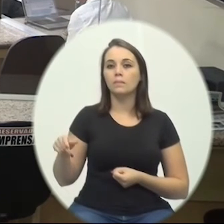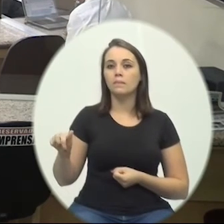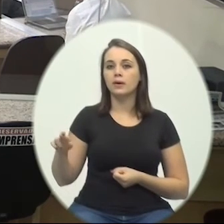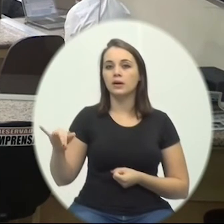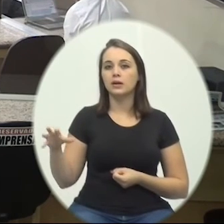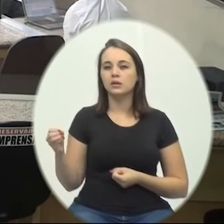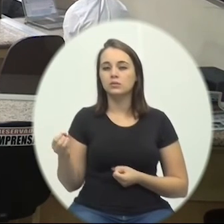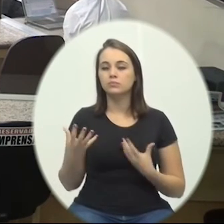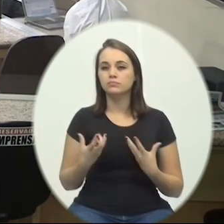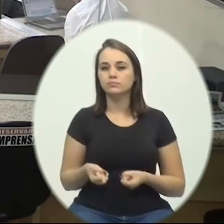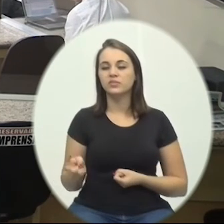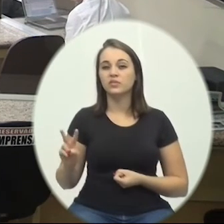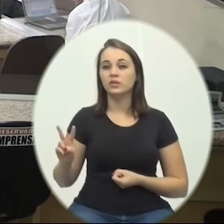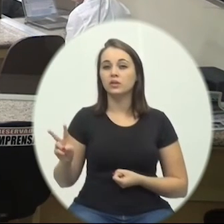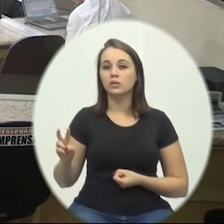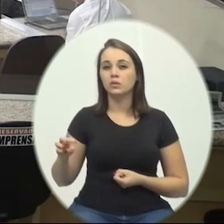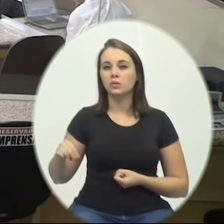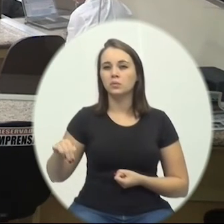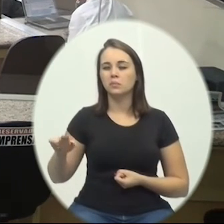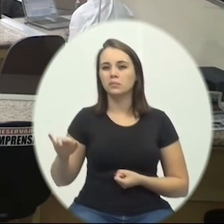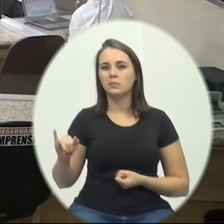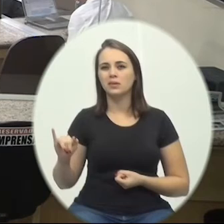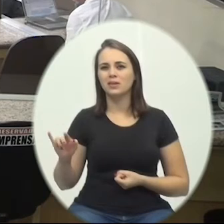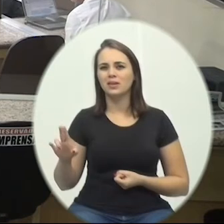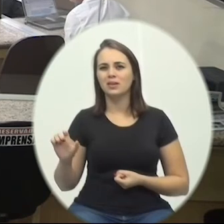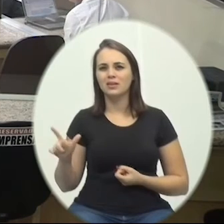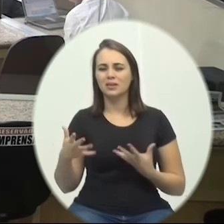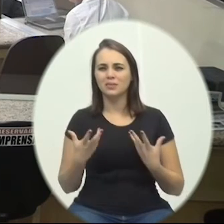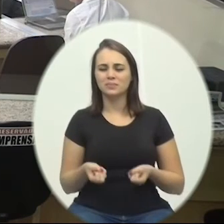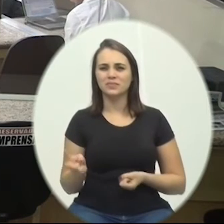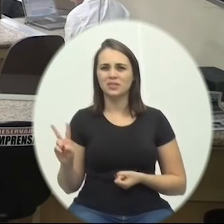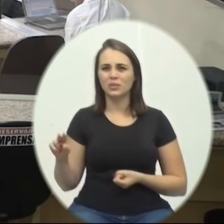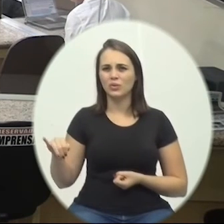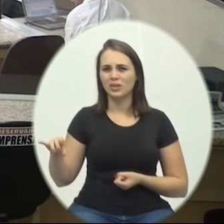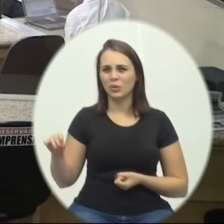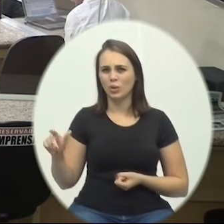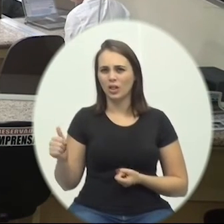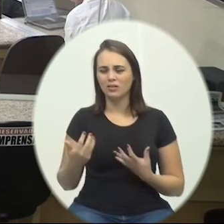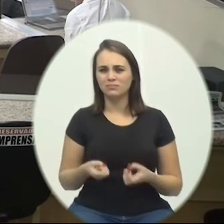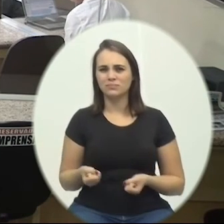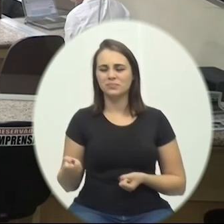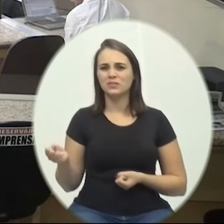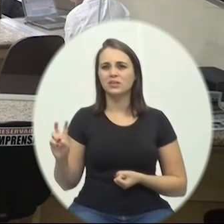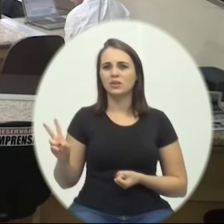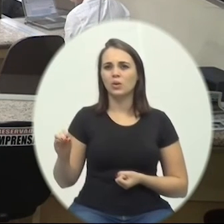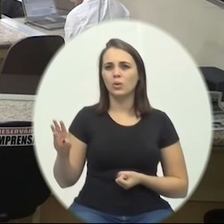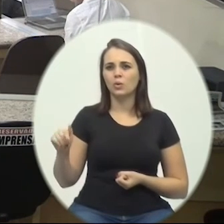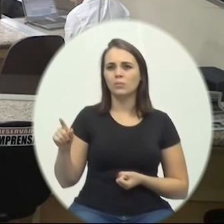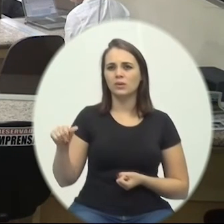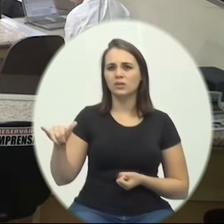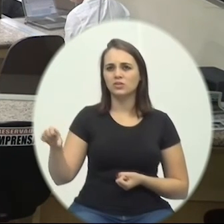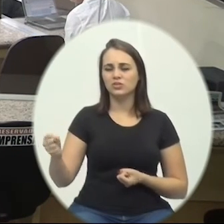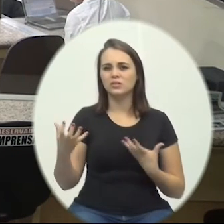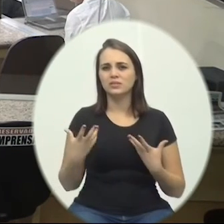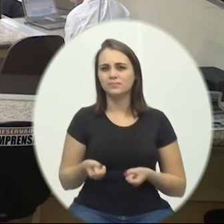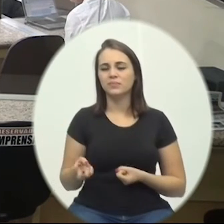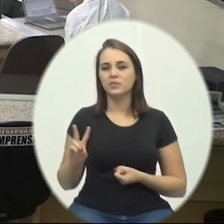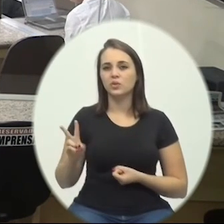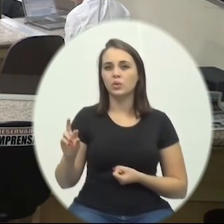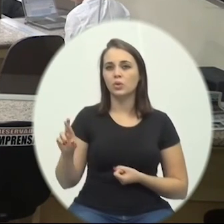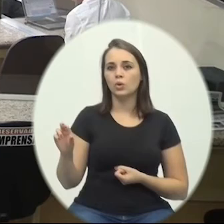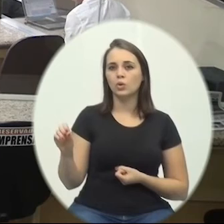Daroz. A favor, vereador Miguel Pierini. A favor, vereador Nicola. A favor, vereador Obadias. A favor, vereador